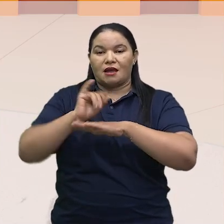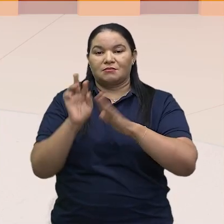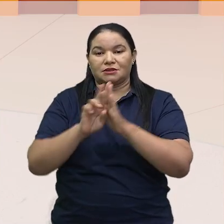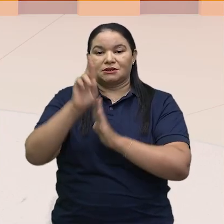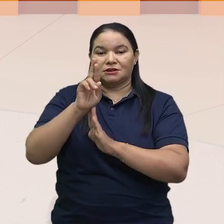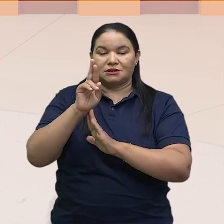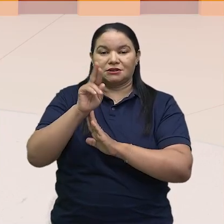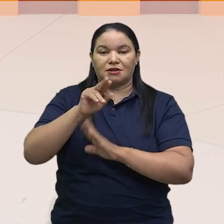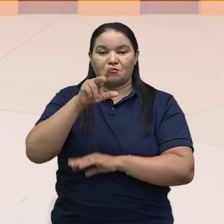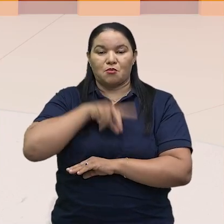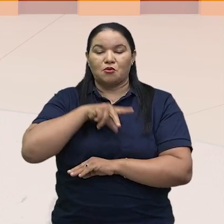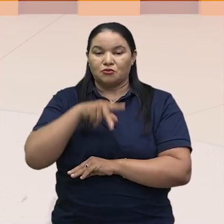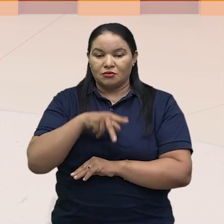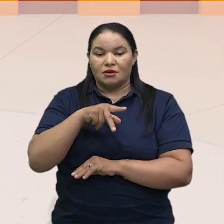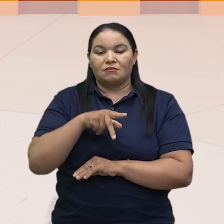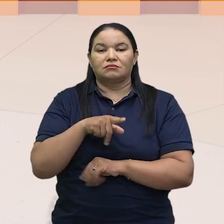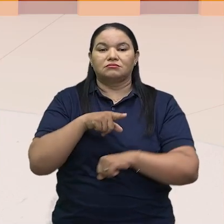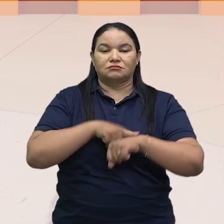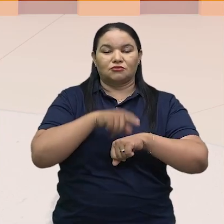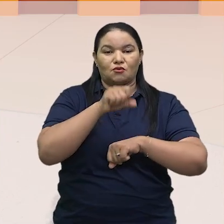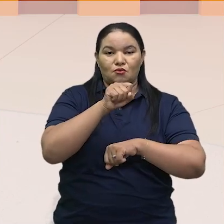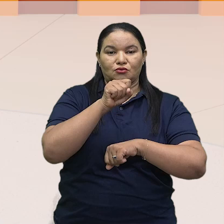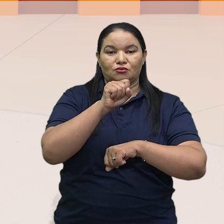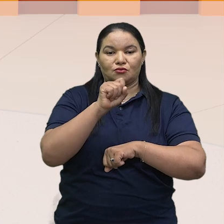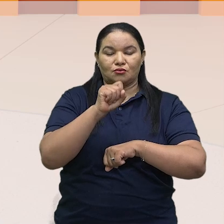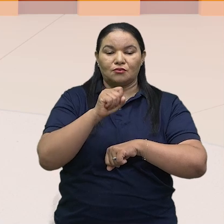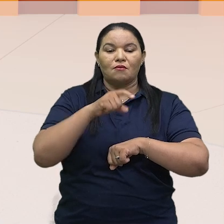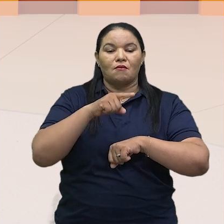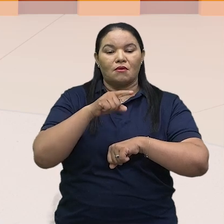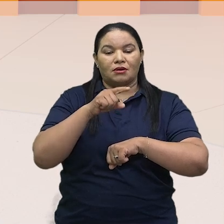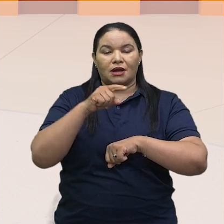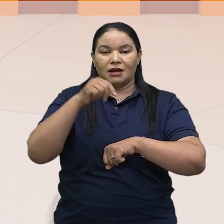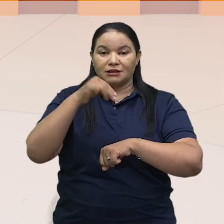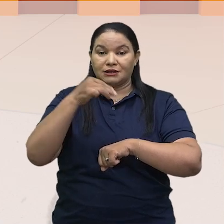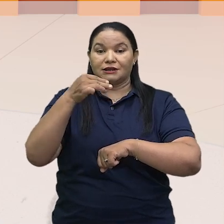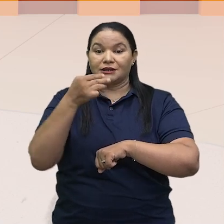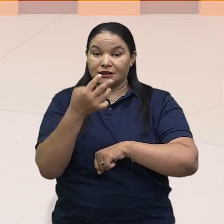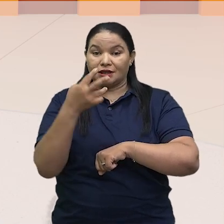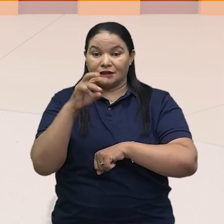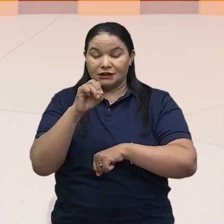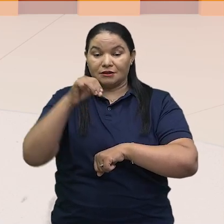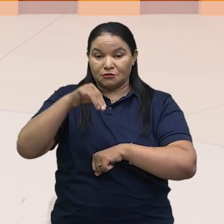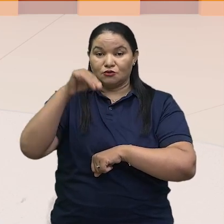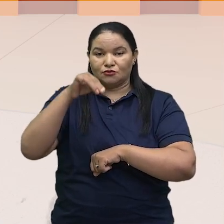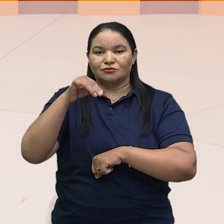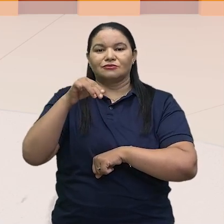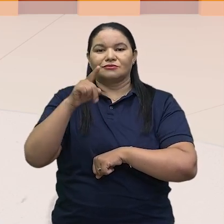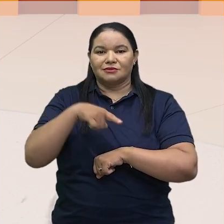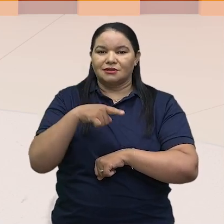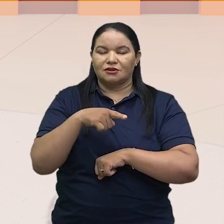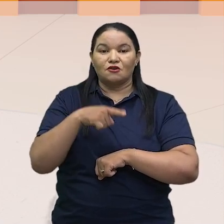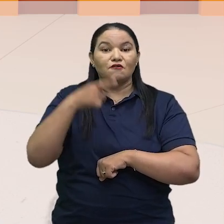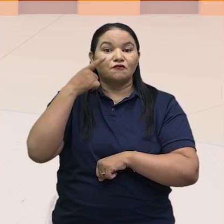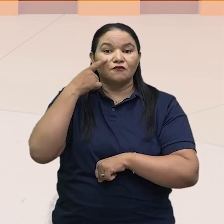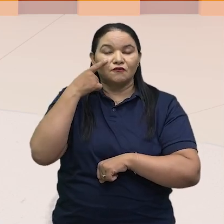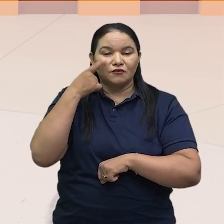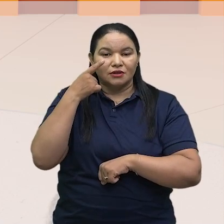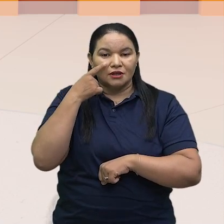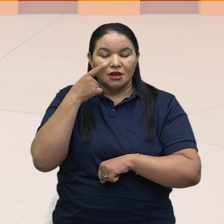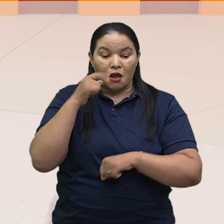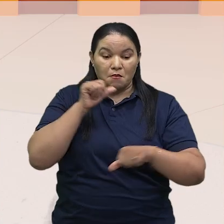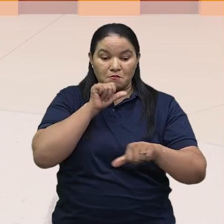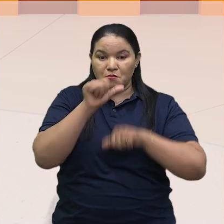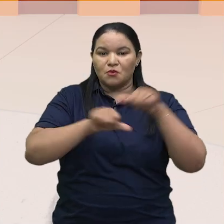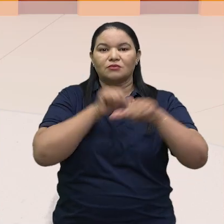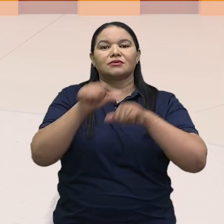Portugal, durando 8 horas e 30 minutos. Olha que bacana. Conseguem observar como essa evolução dos meios